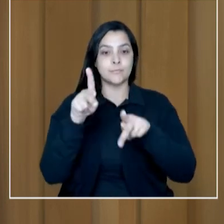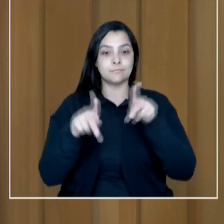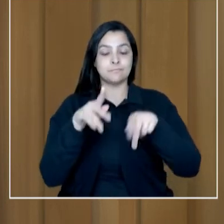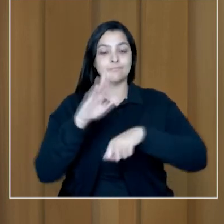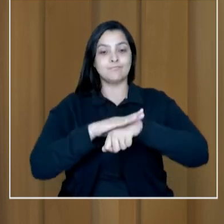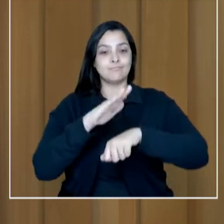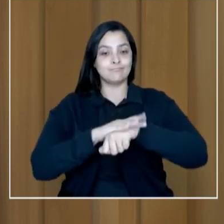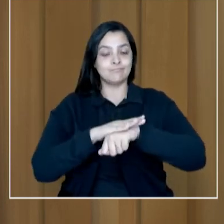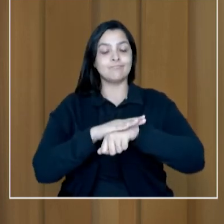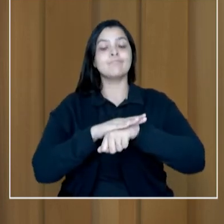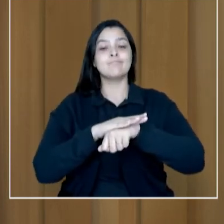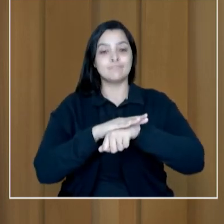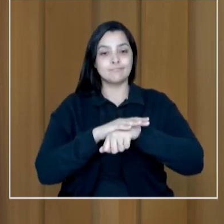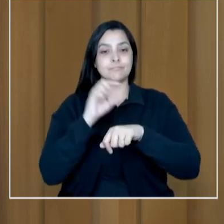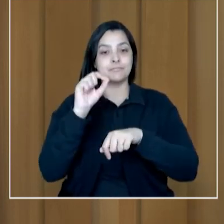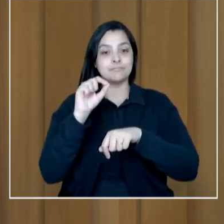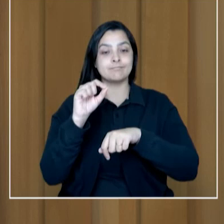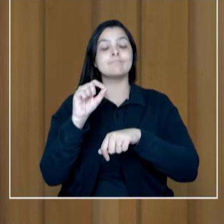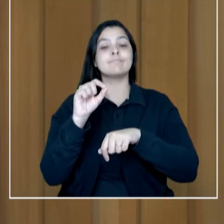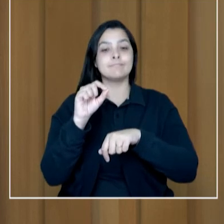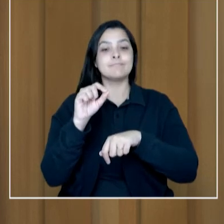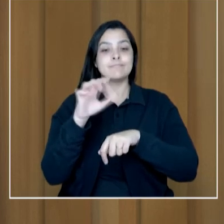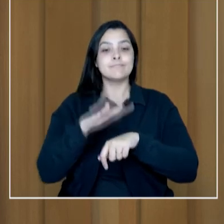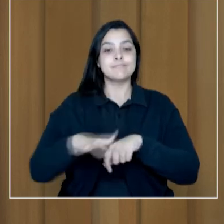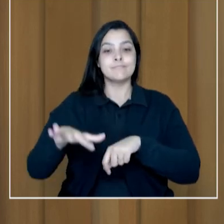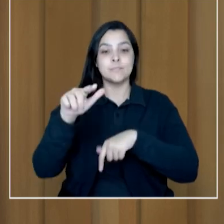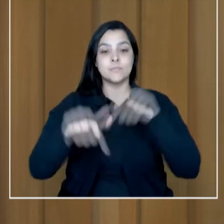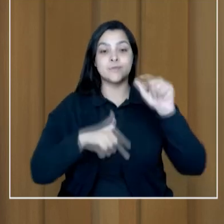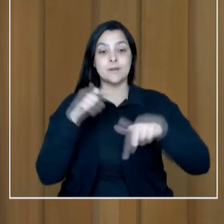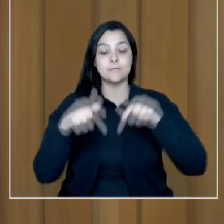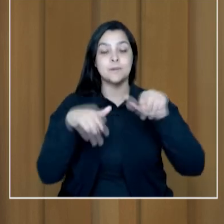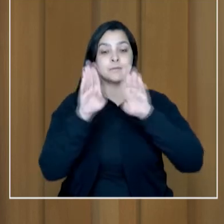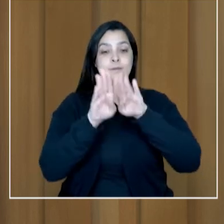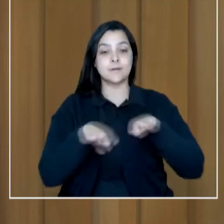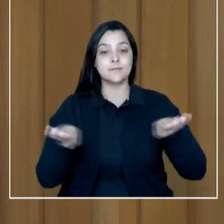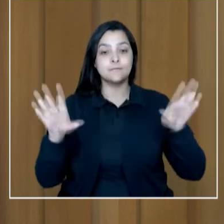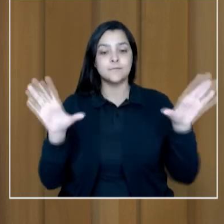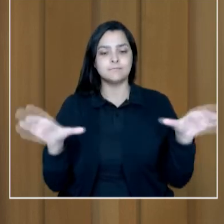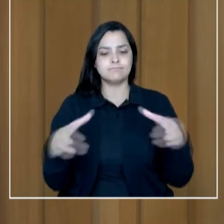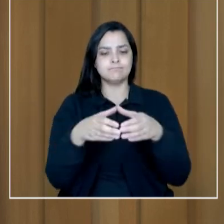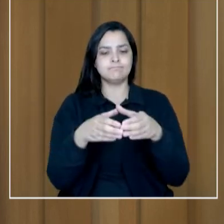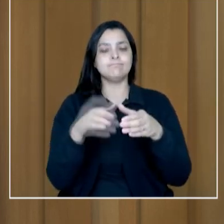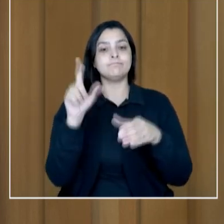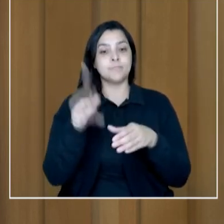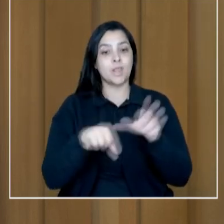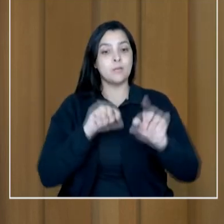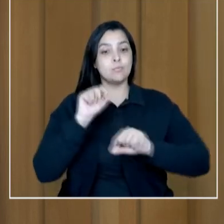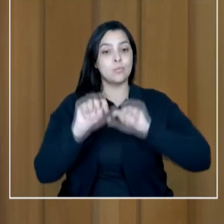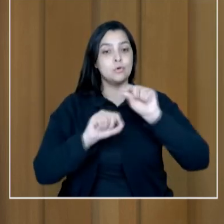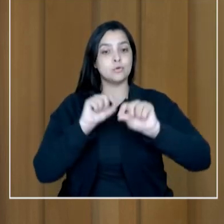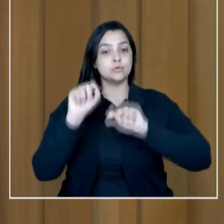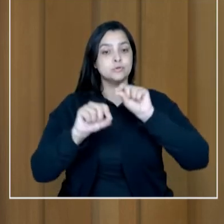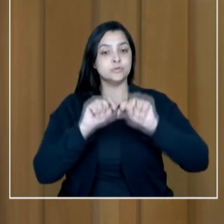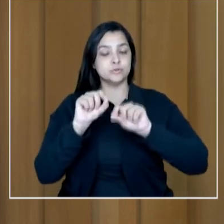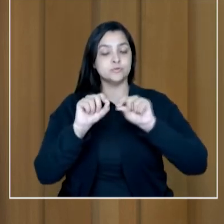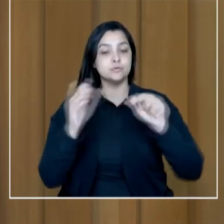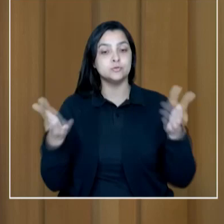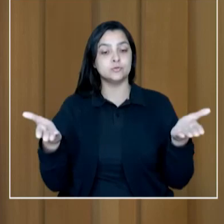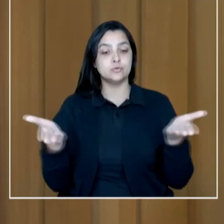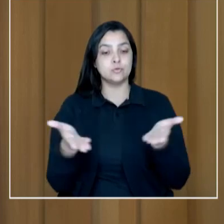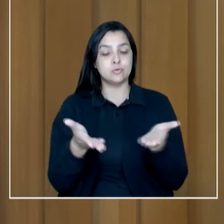originários, assim como o trabalho em prol da infância, é uma das razões pelas quais hoje